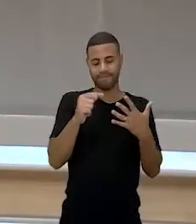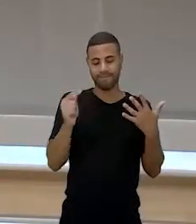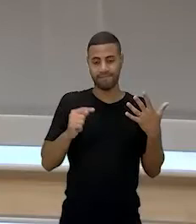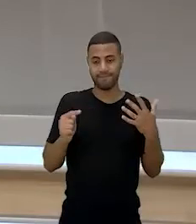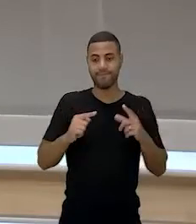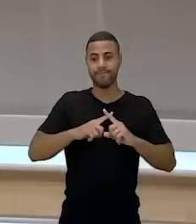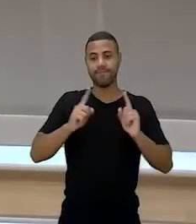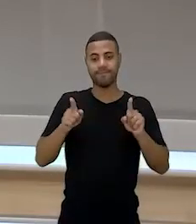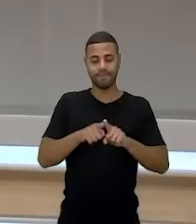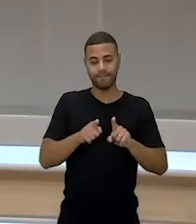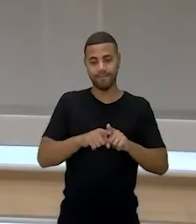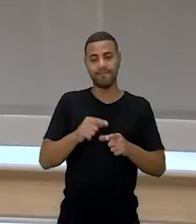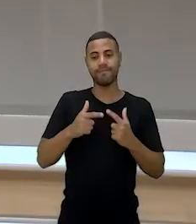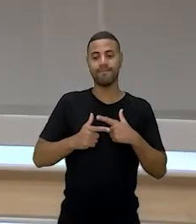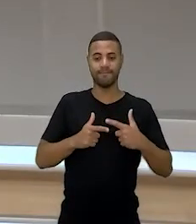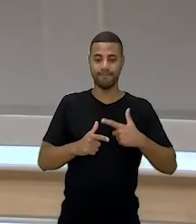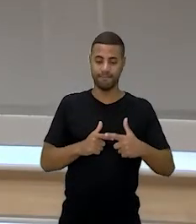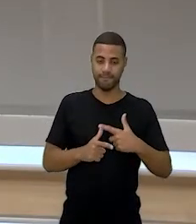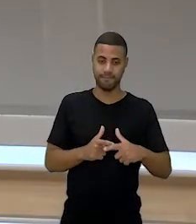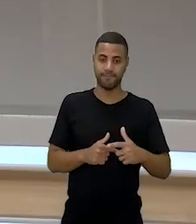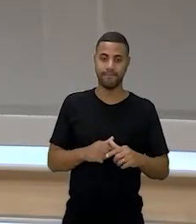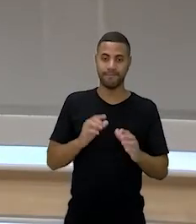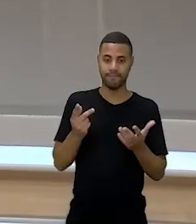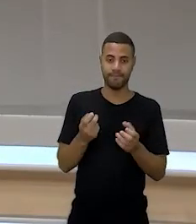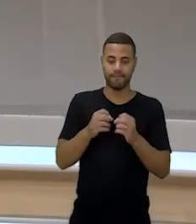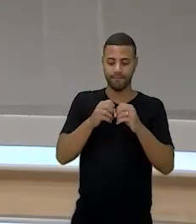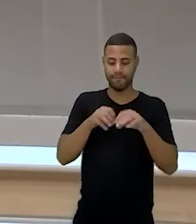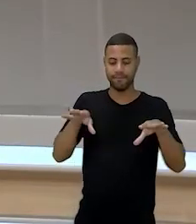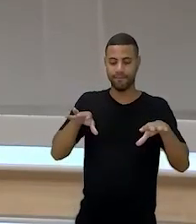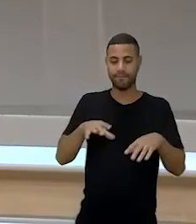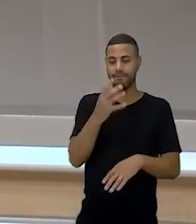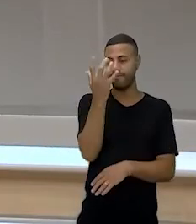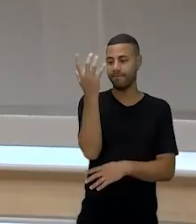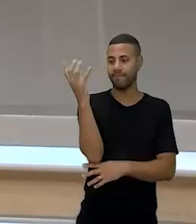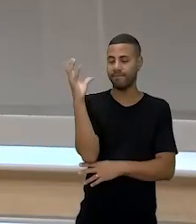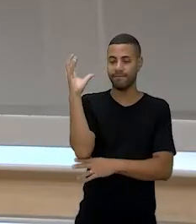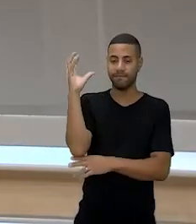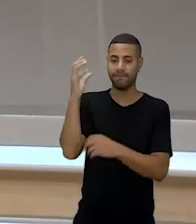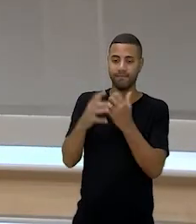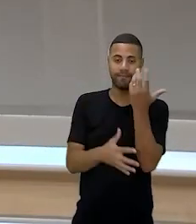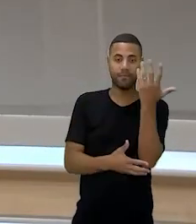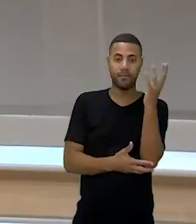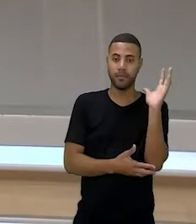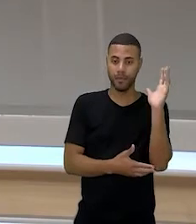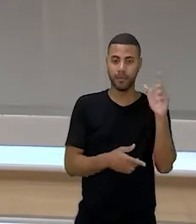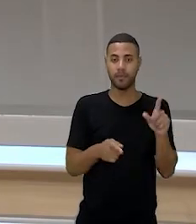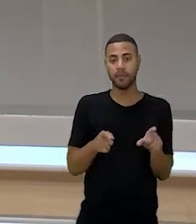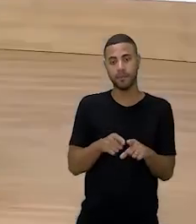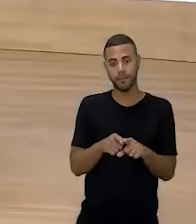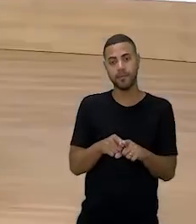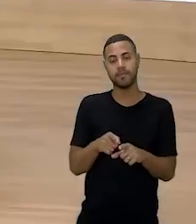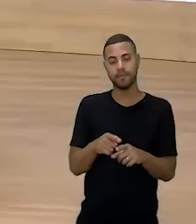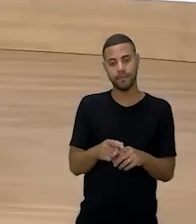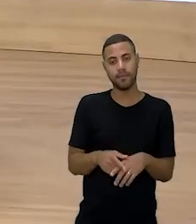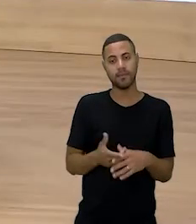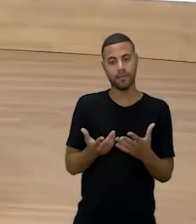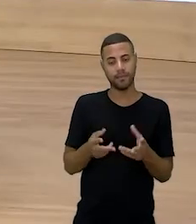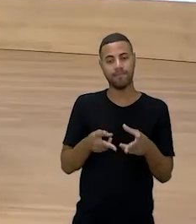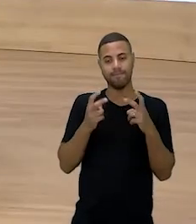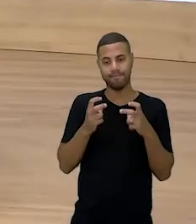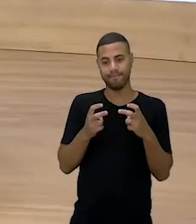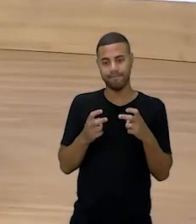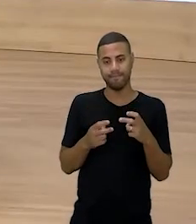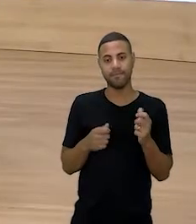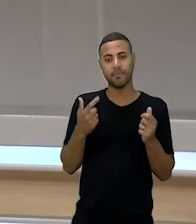porém ele também tem os seus impactos ambientais, né? Isso daí é um fato que